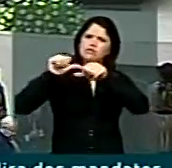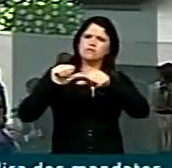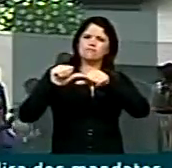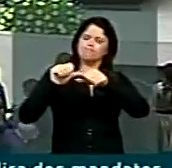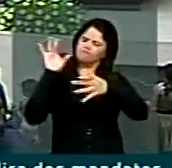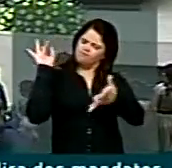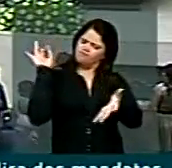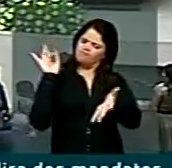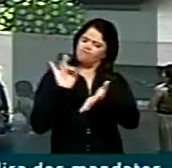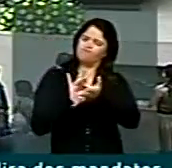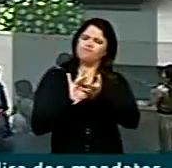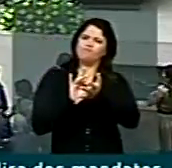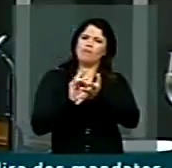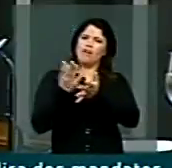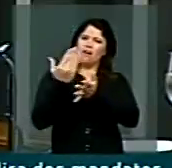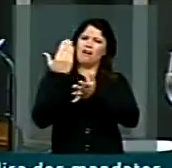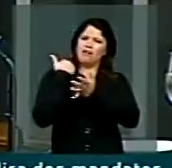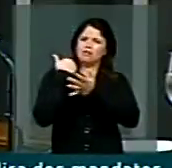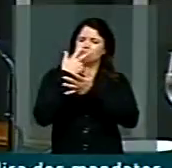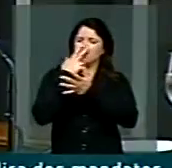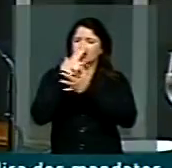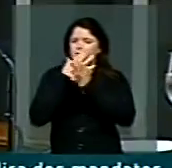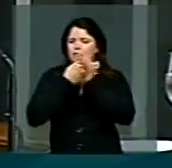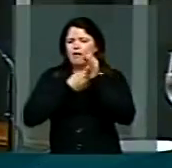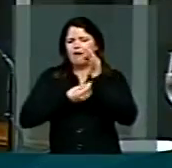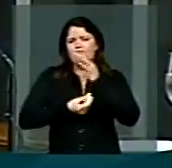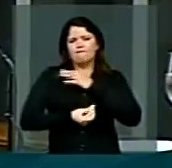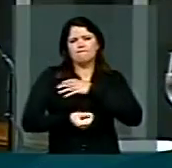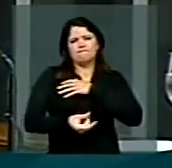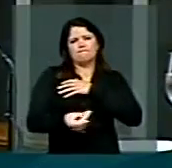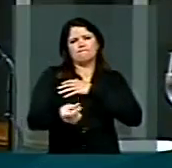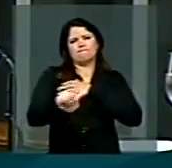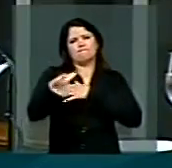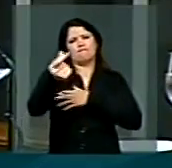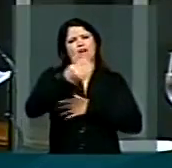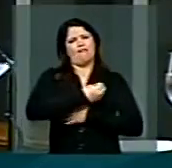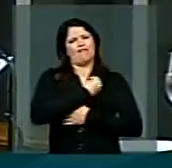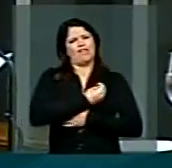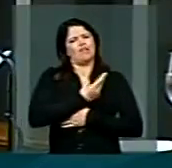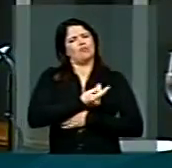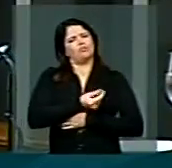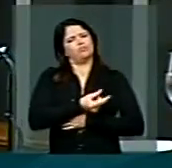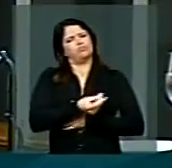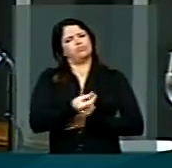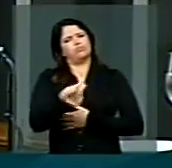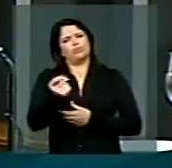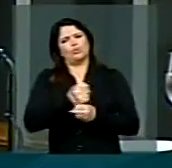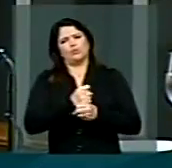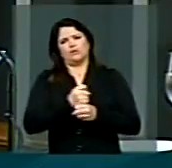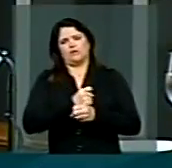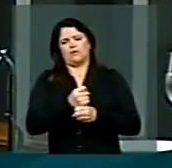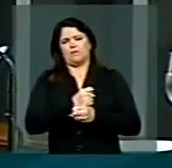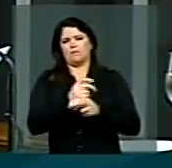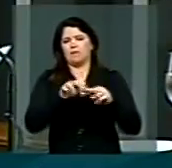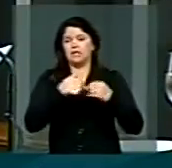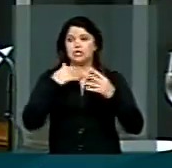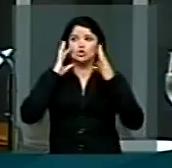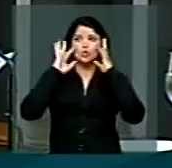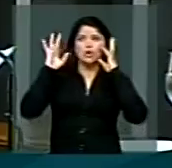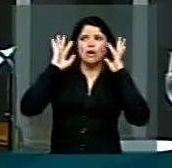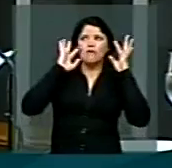sonho que alimentou sua longa e profícua existência. Ele sonhava com um mundo